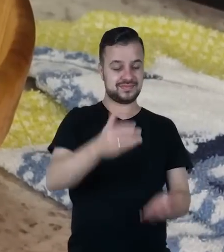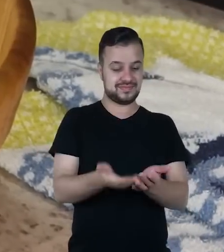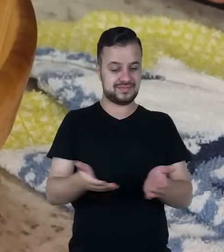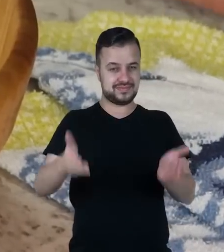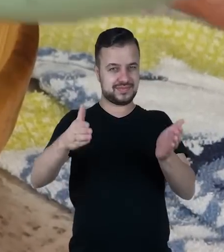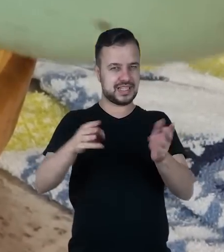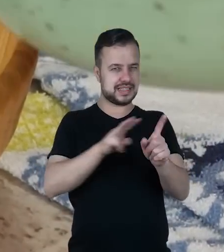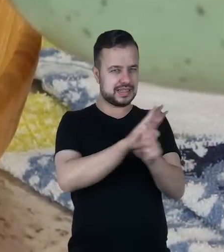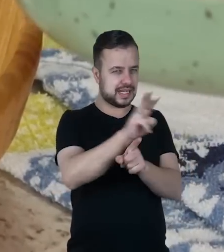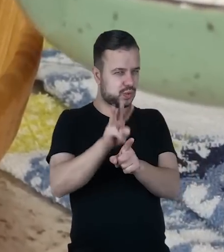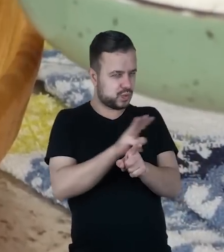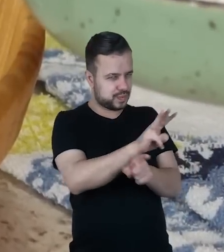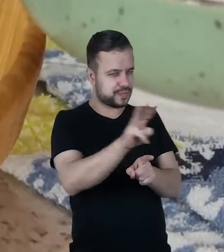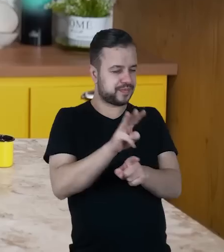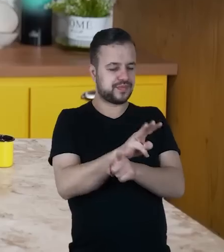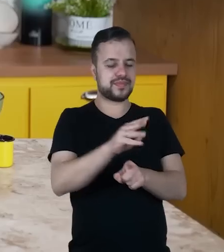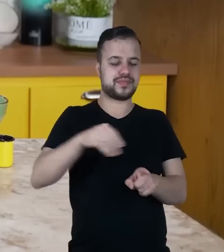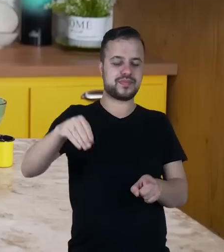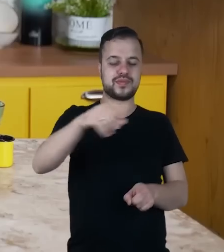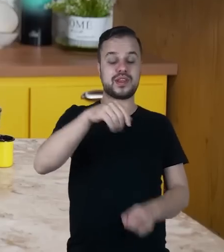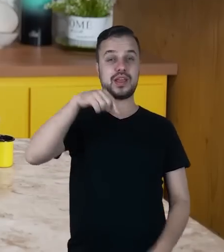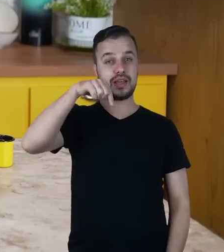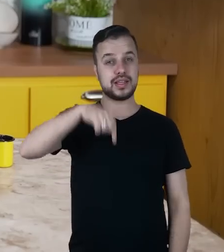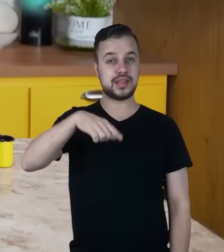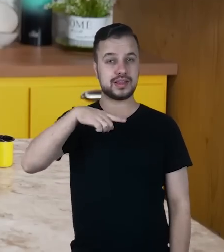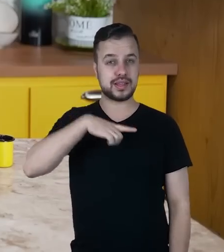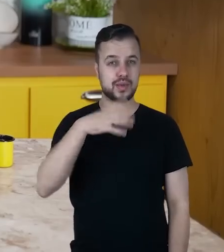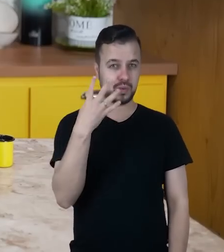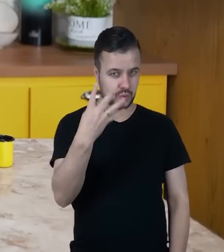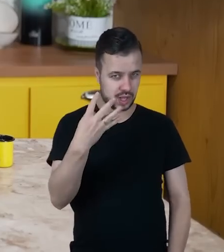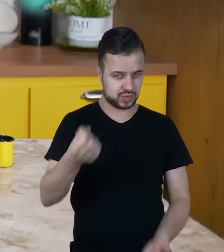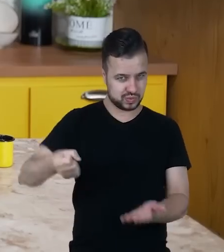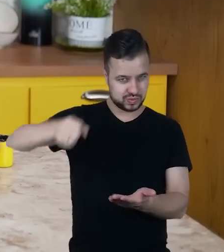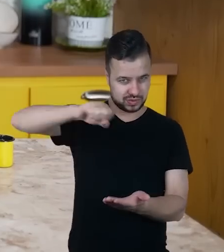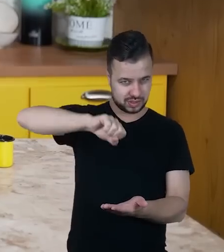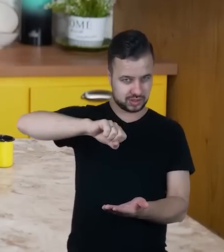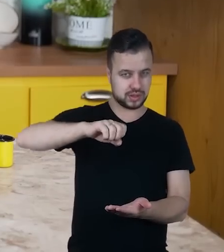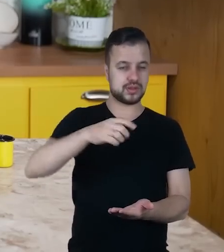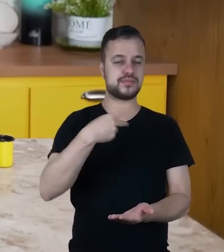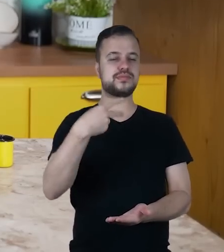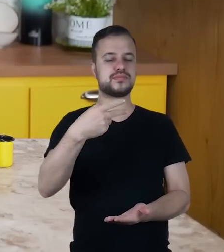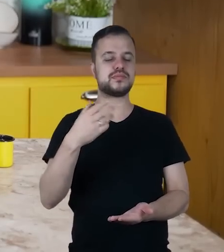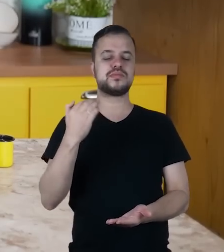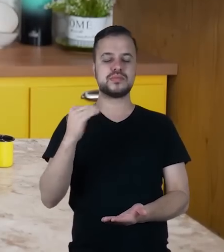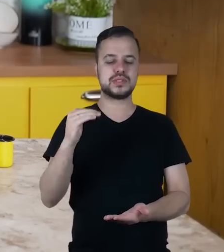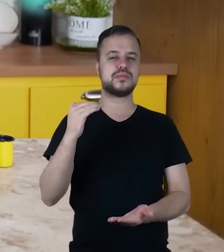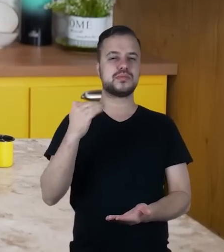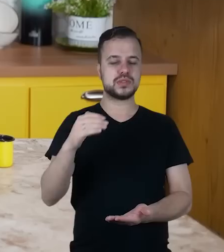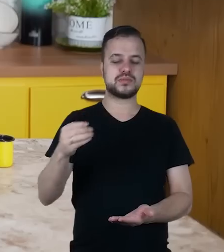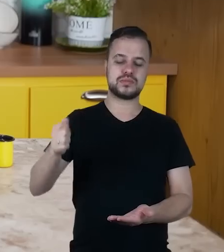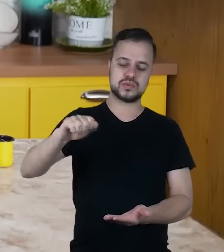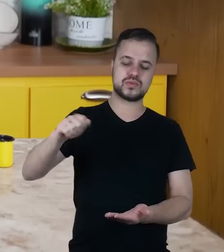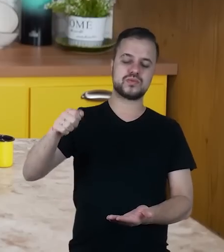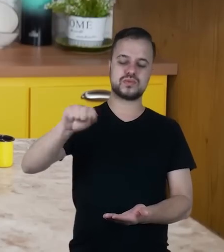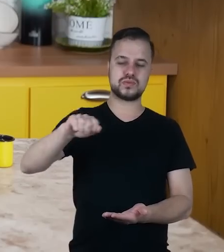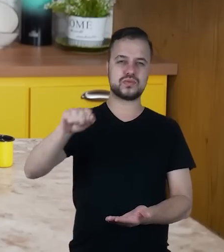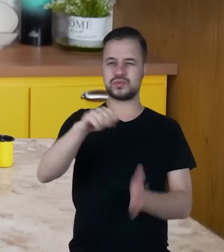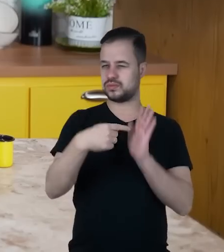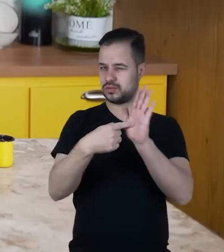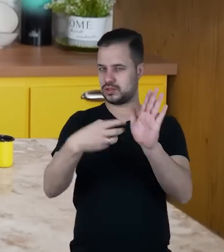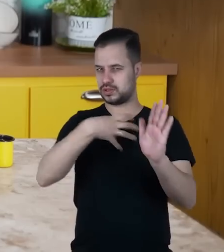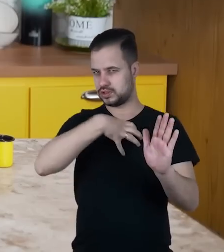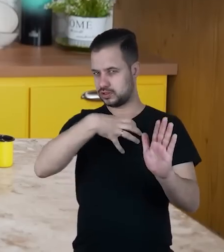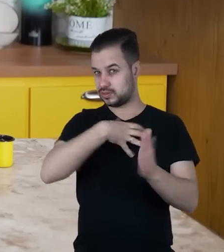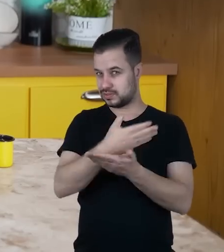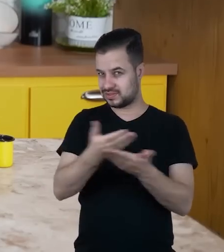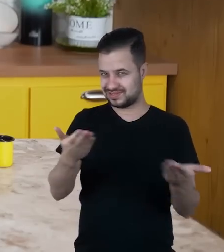E aqui eu separei 4 xícaras de chá de farinha de trigo, mas a gente vai colocar aos poucos até dar o ponto da massa que eu vou mostrar para vocês,